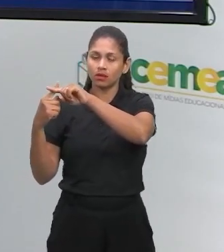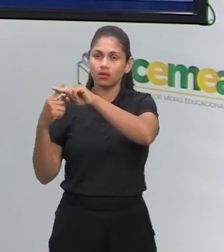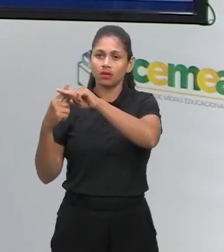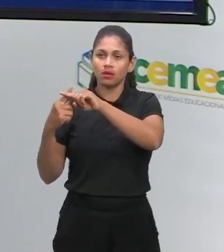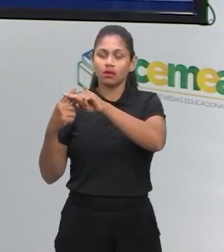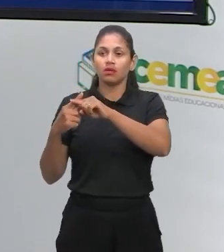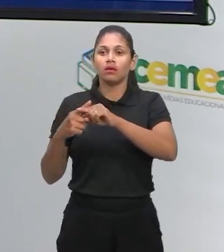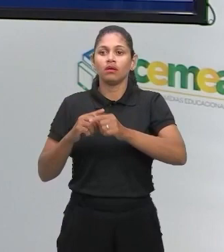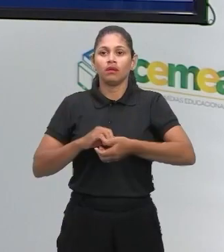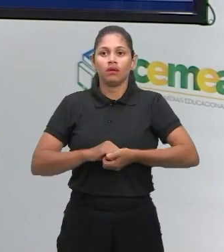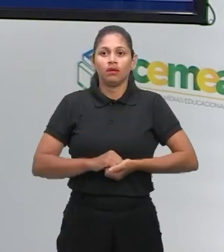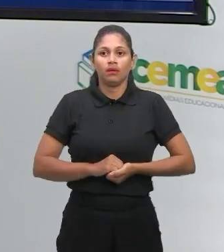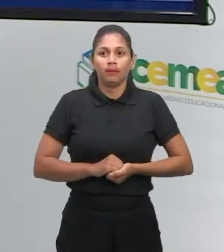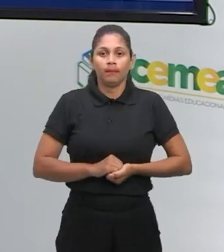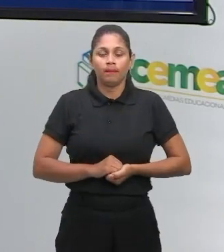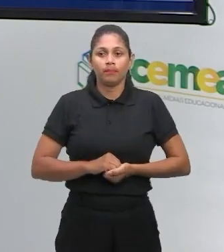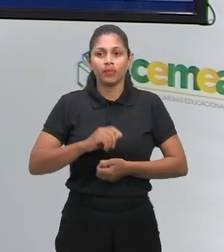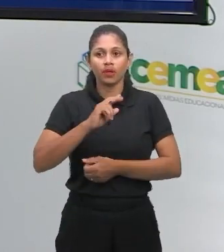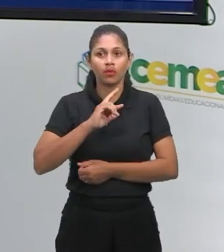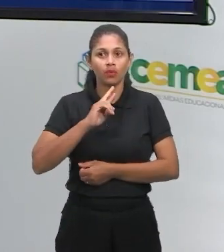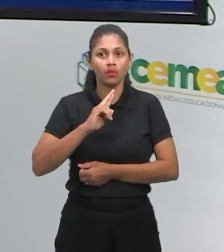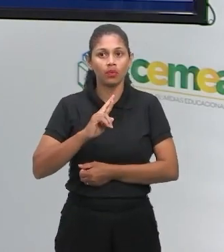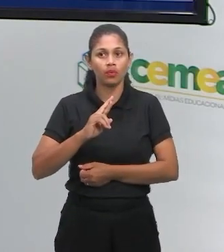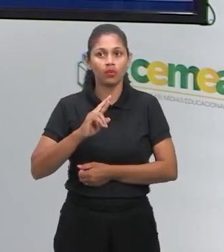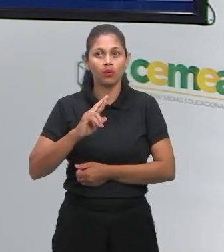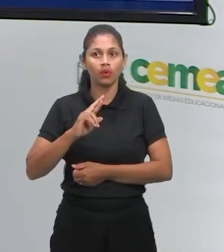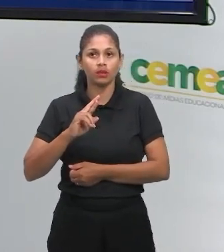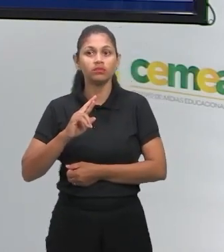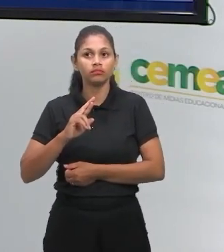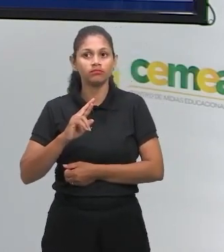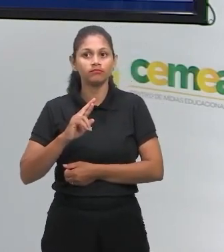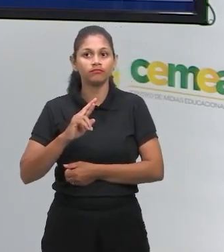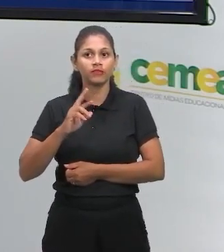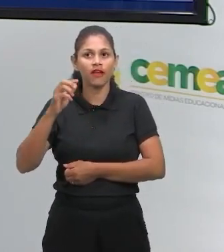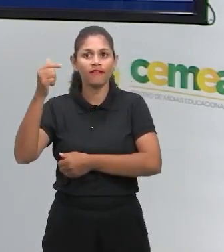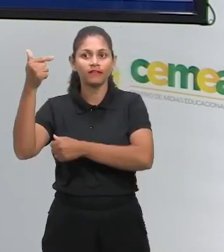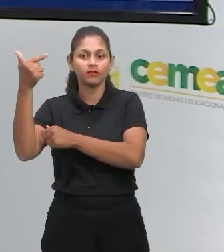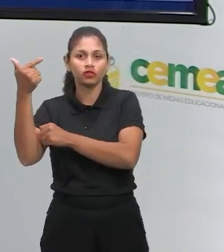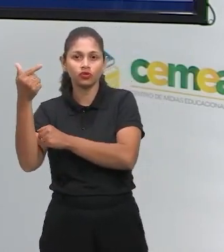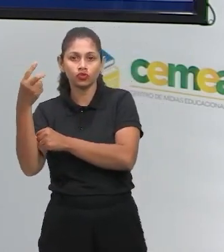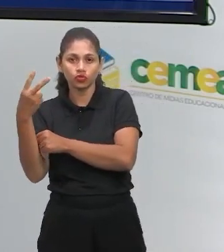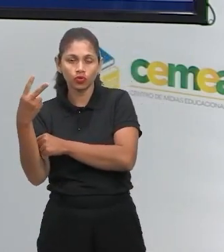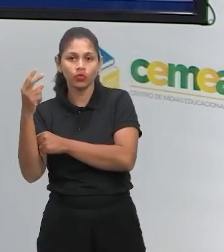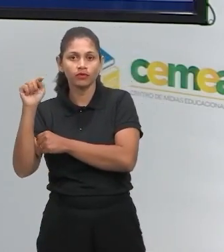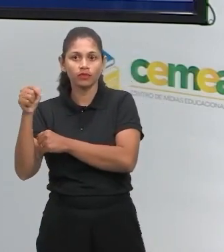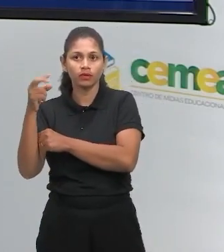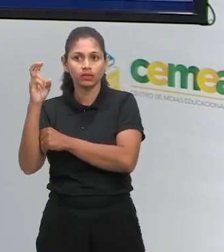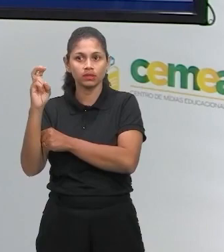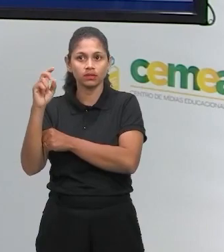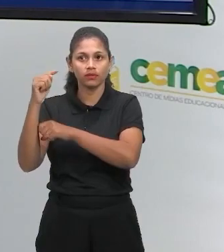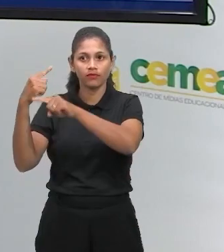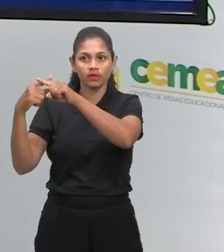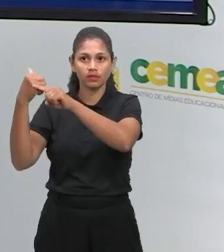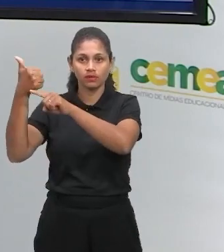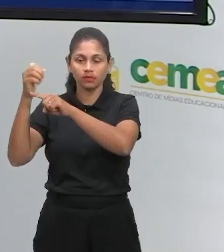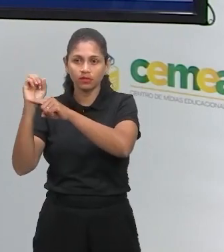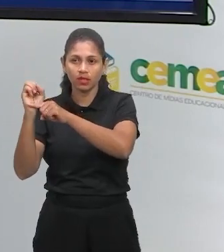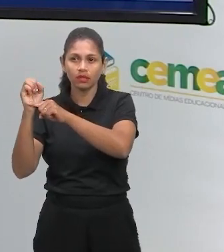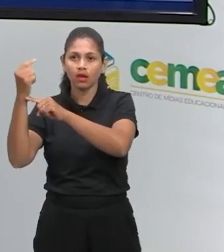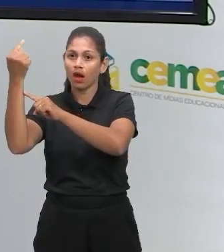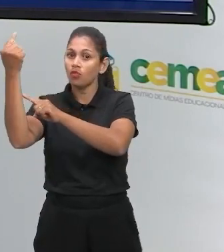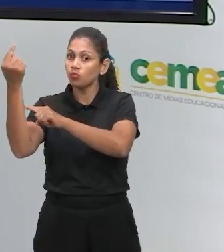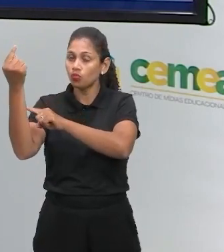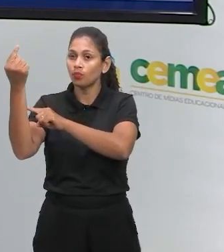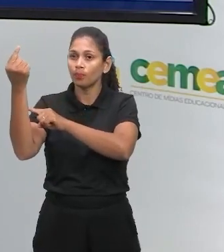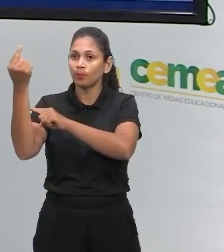2,5 vezes 10 elevado a 1. Beleza. Ah, mas não temos isso nas alternativas. Beleza, eu quero tirar essa potência agora, né? Tá 2,5 vezes